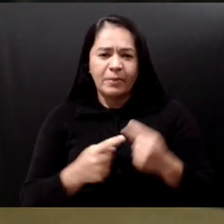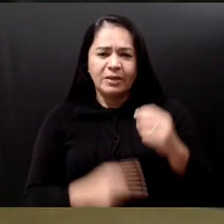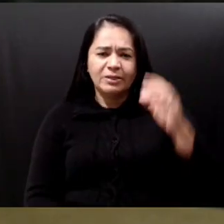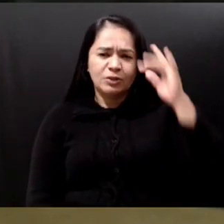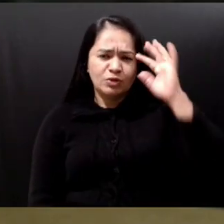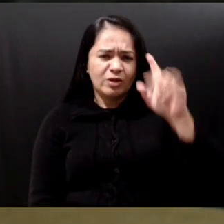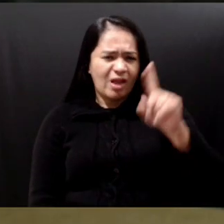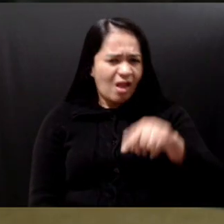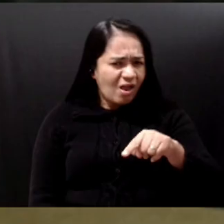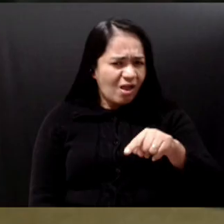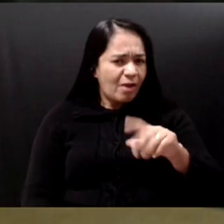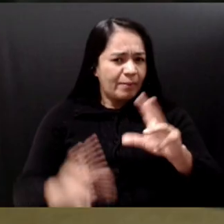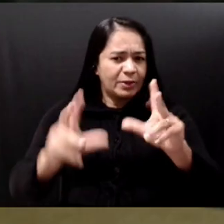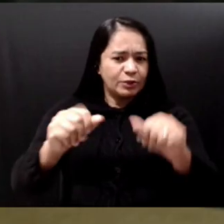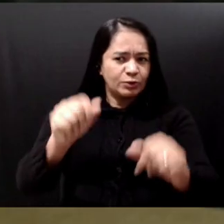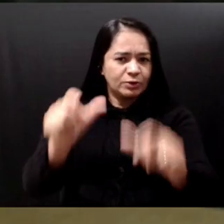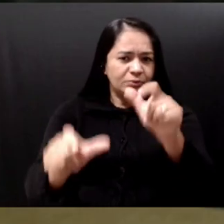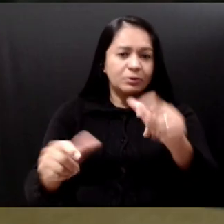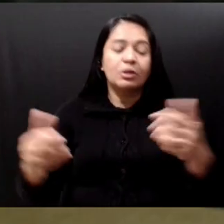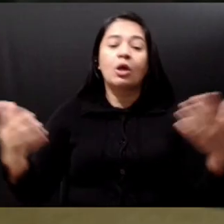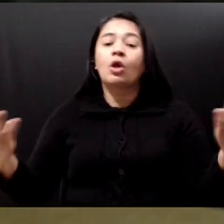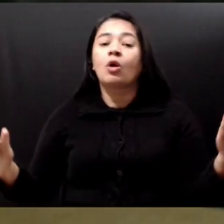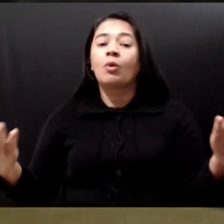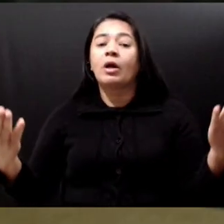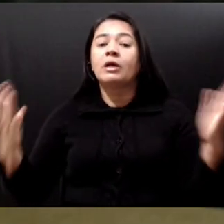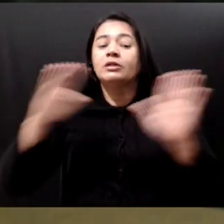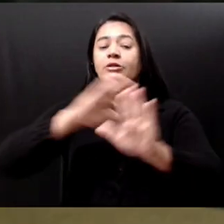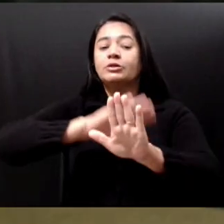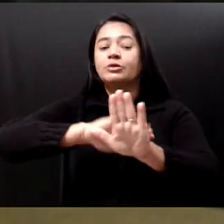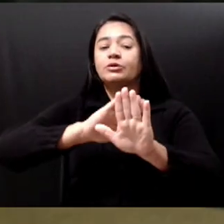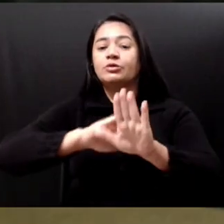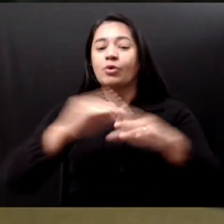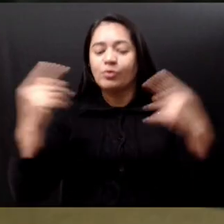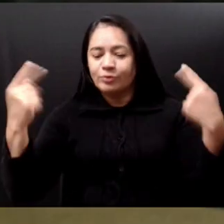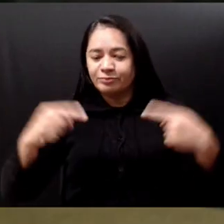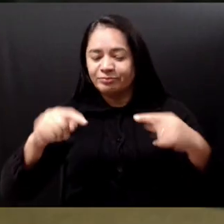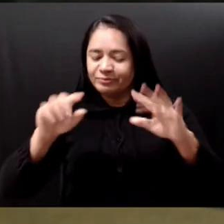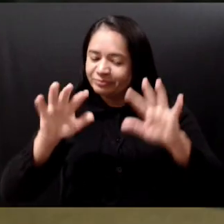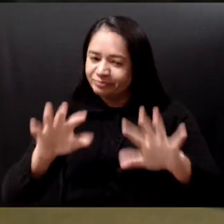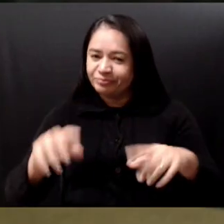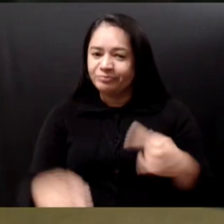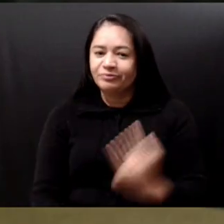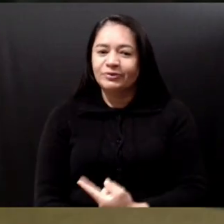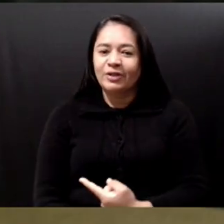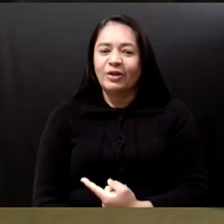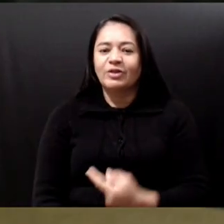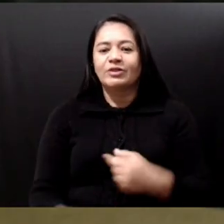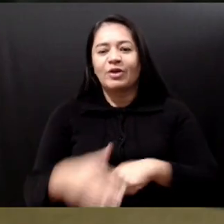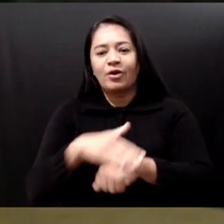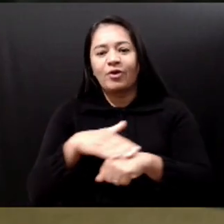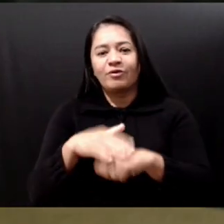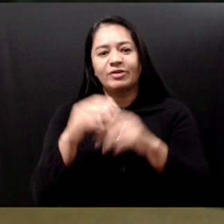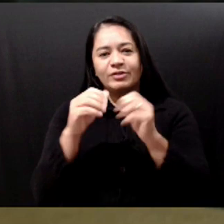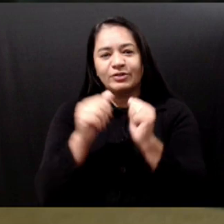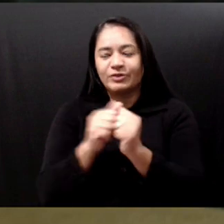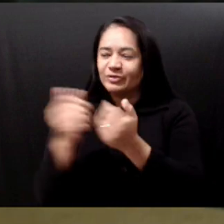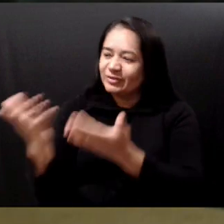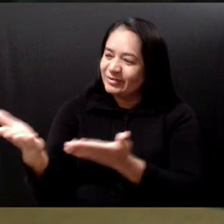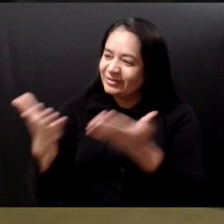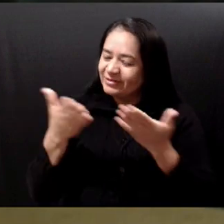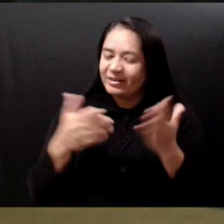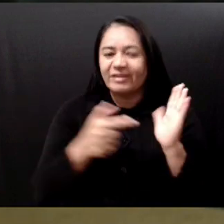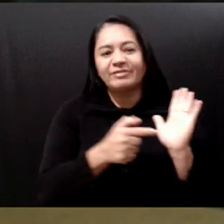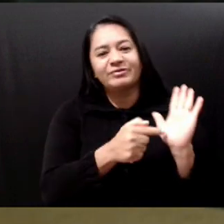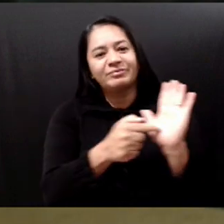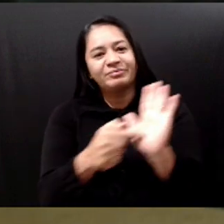são os desafios por trás dessa jornada? É sobre isso que agora a gente vai conversar com os nossos convidados, vamos apresentá-los, vamos receber com